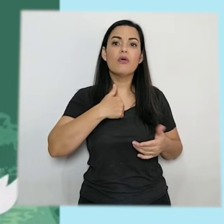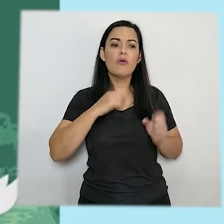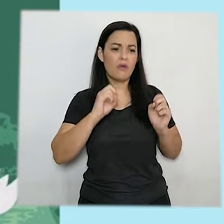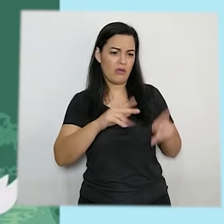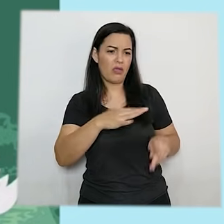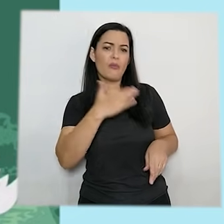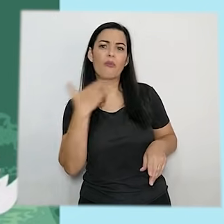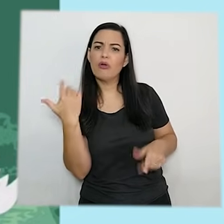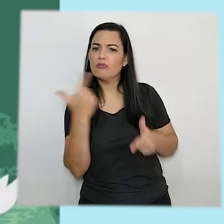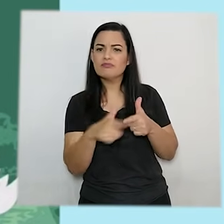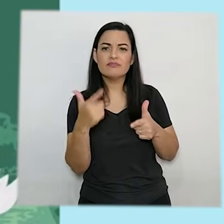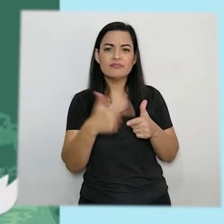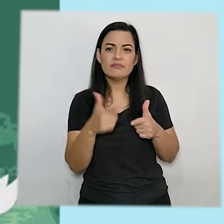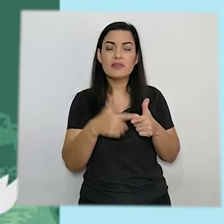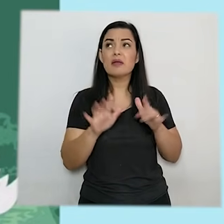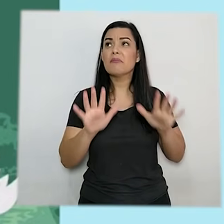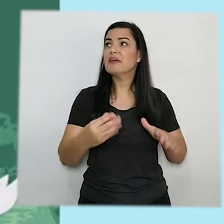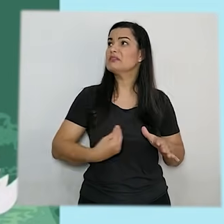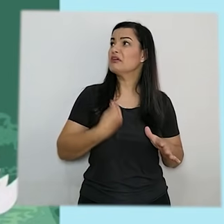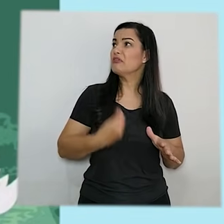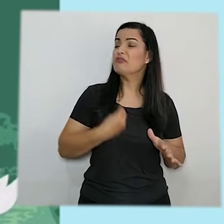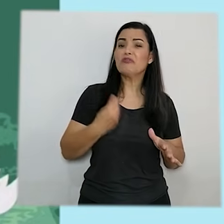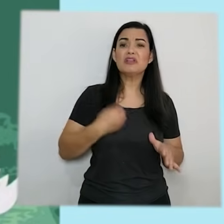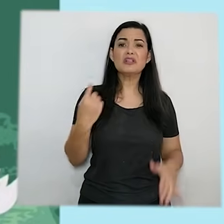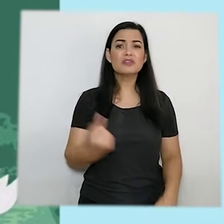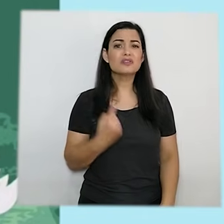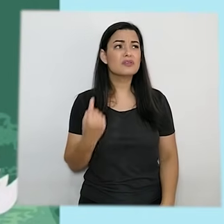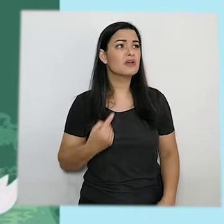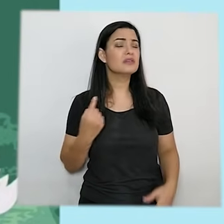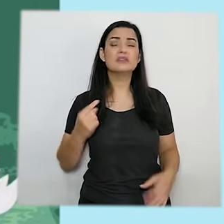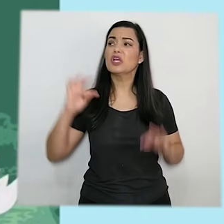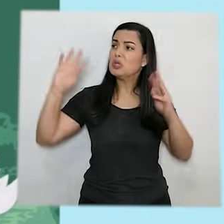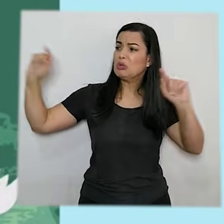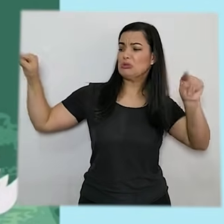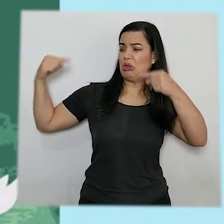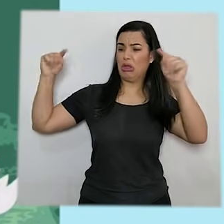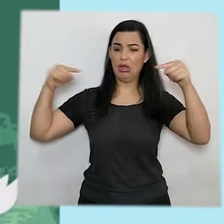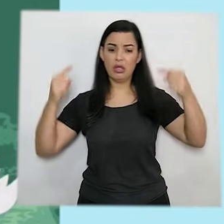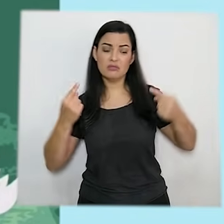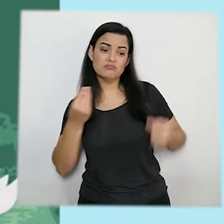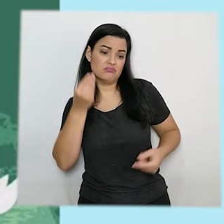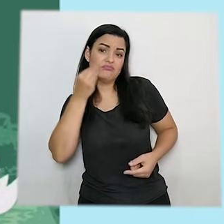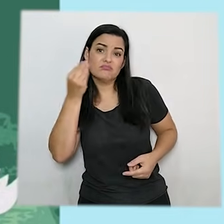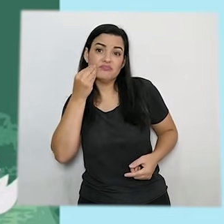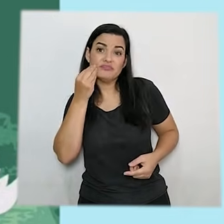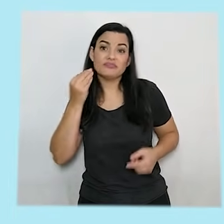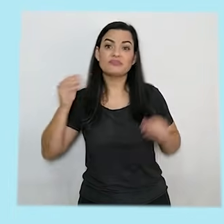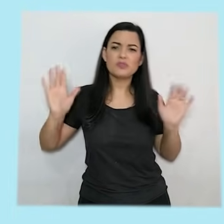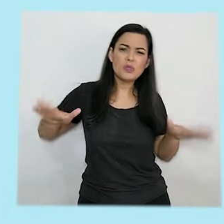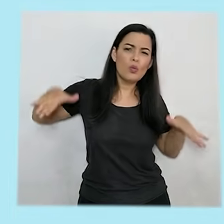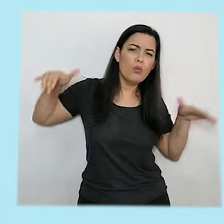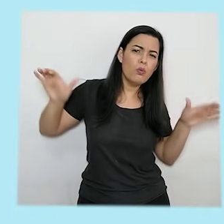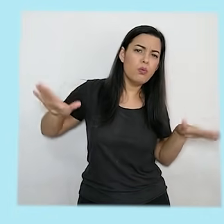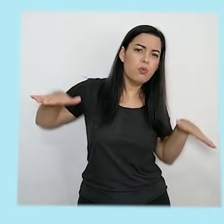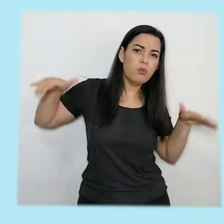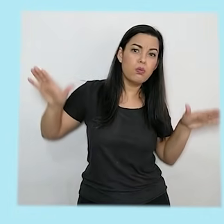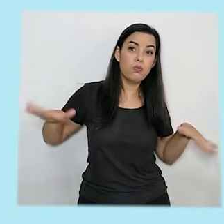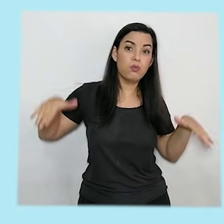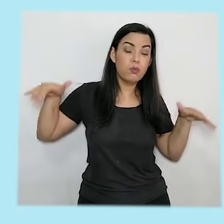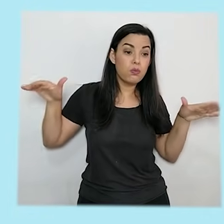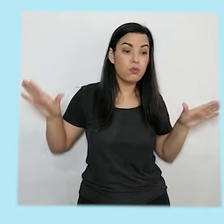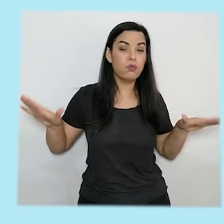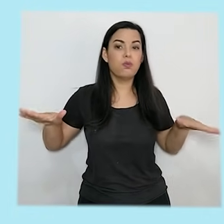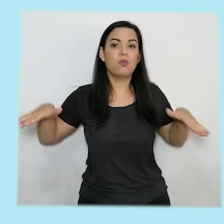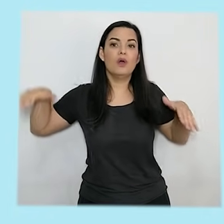que continuar vivendo atormentado por todos. Com um leve toque das